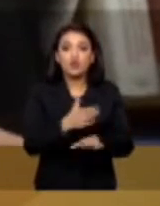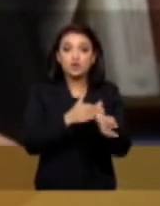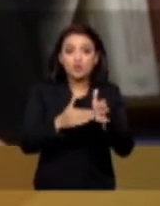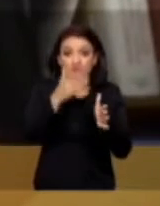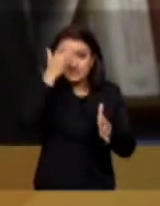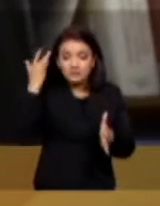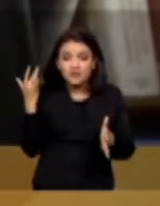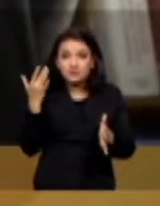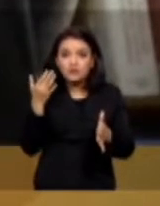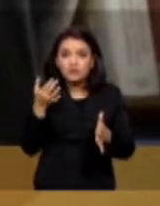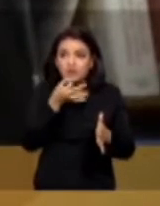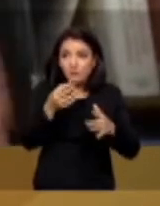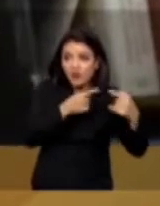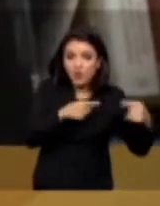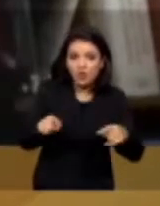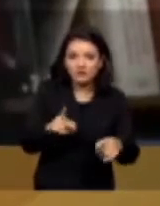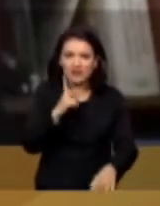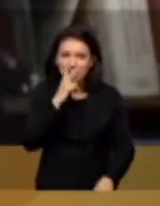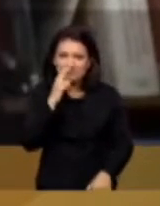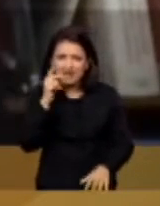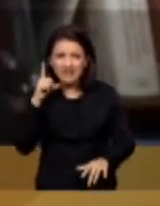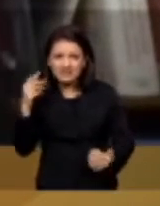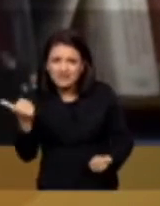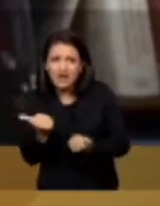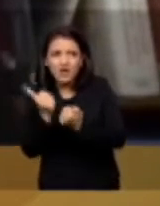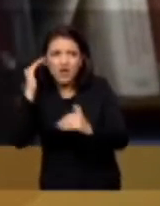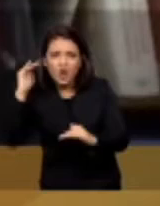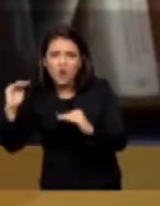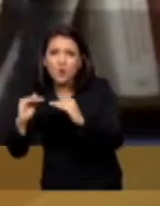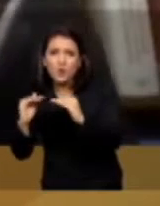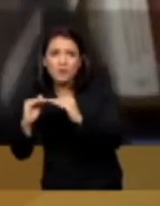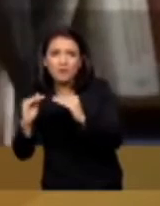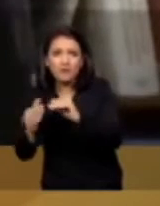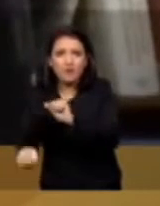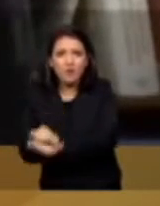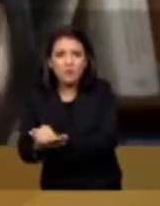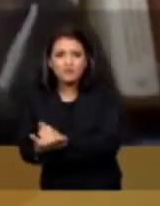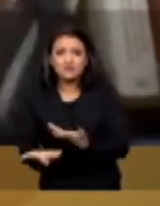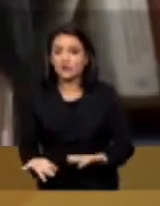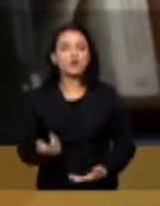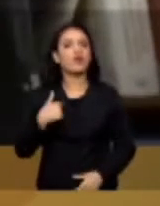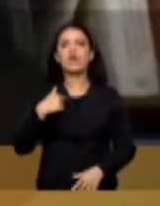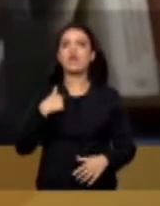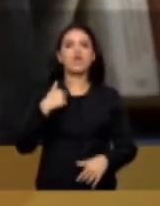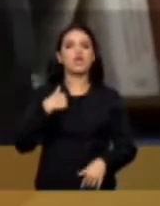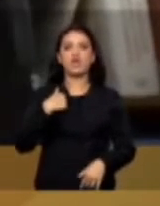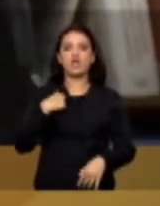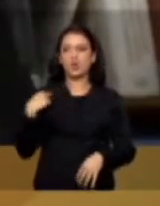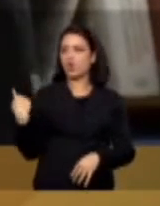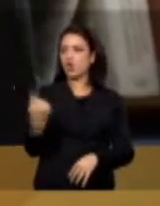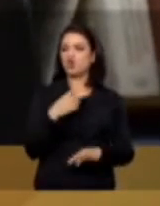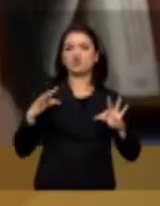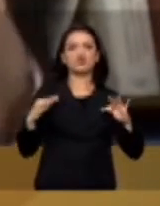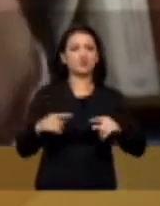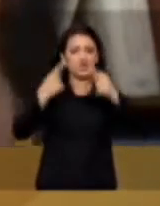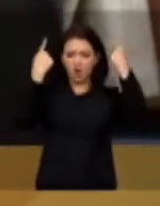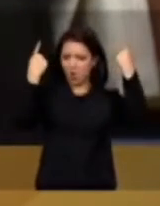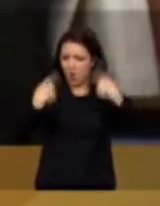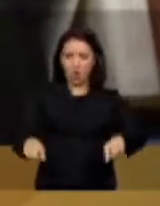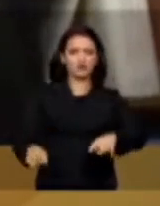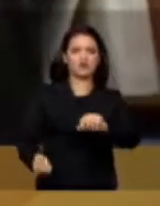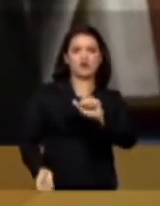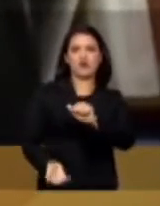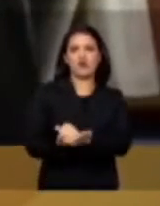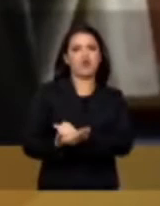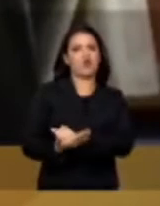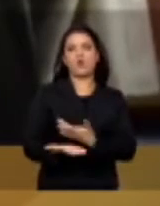em uma posição contrária parece que estão coniventes com a corrupção. Eu sou, e todos aqui são visceralmente